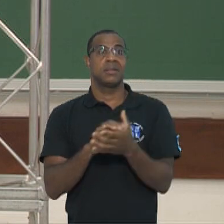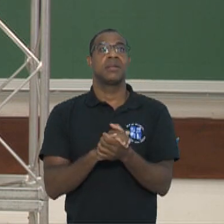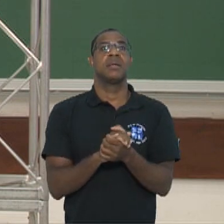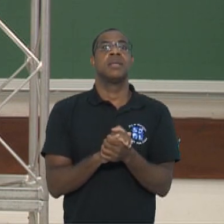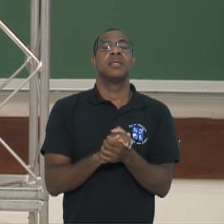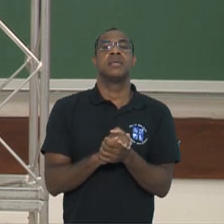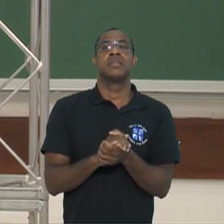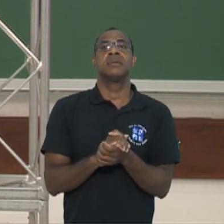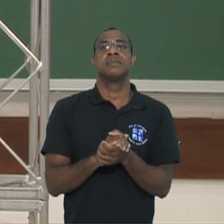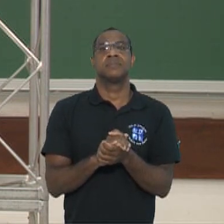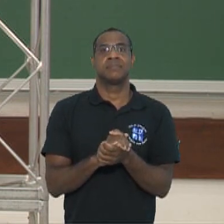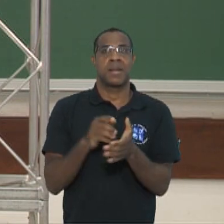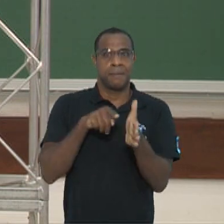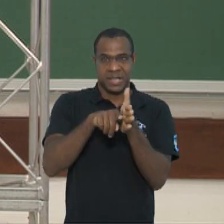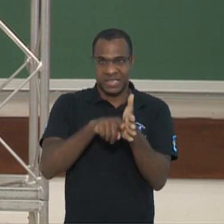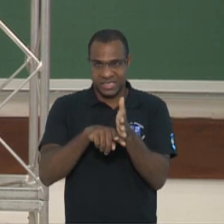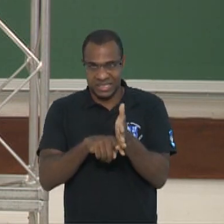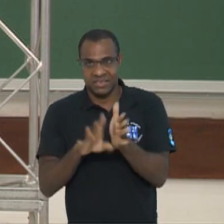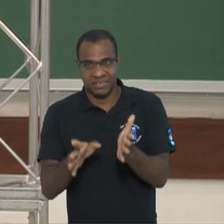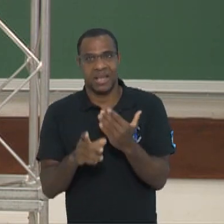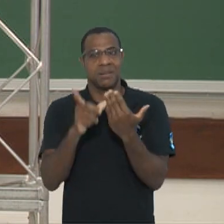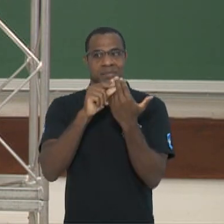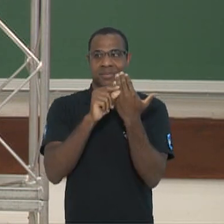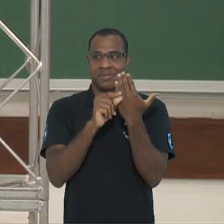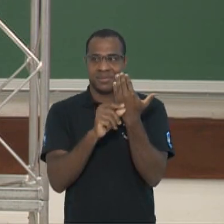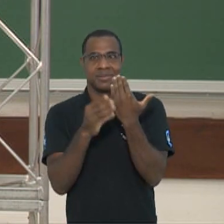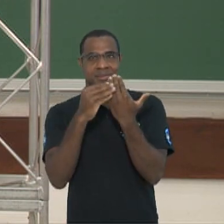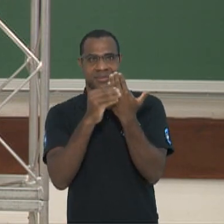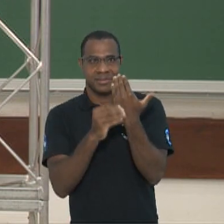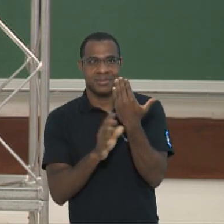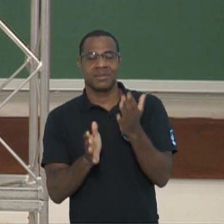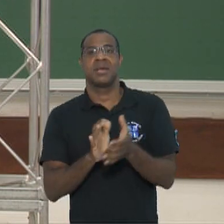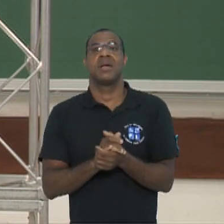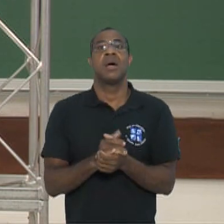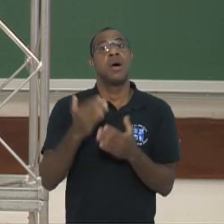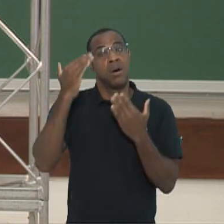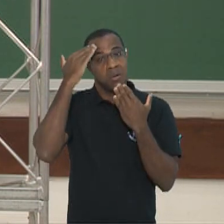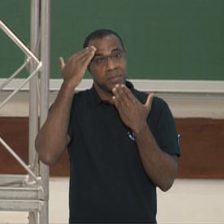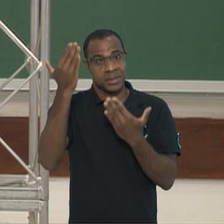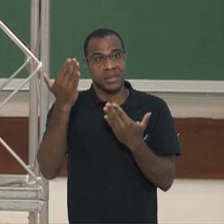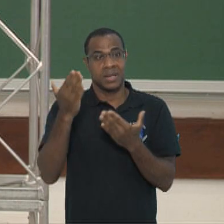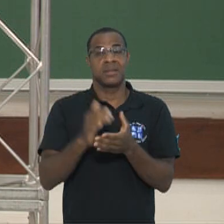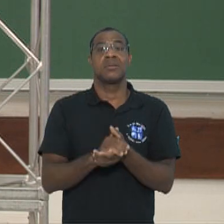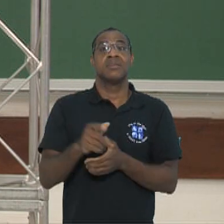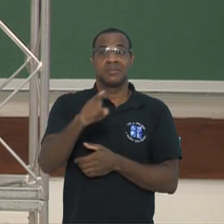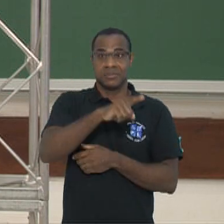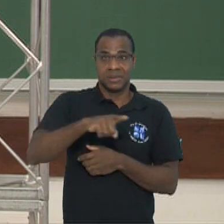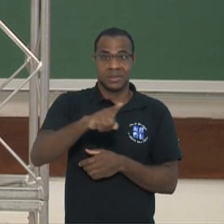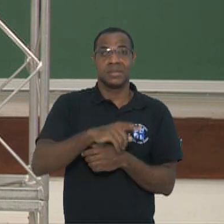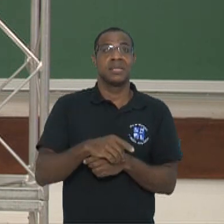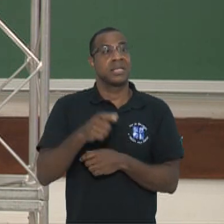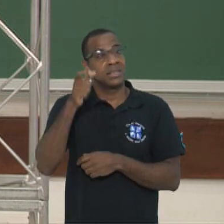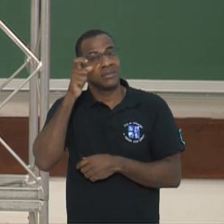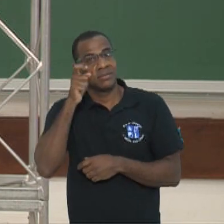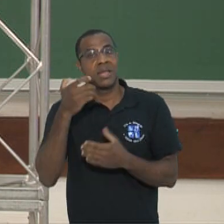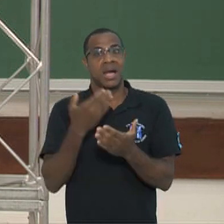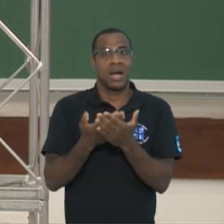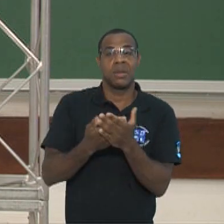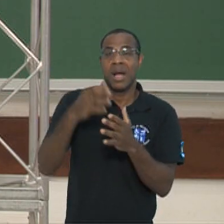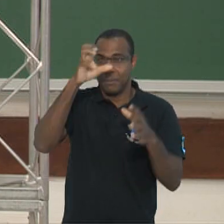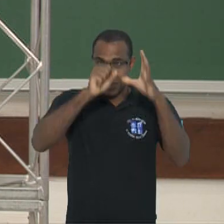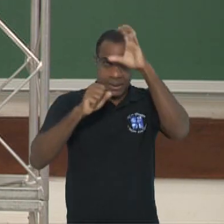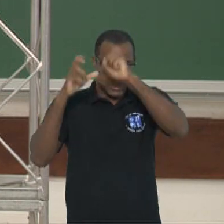Jaime Pinsky. Puxa vida, de coração, agradecer a todos vocês que estiveram junto comigo nessa. Dizer que, poxa, aprendendo um